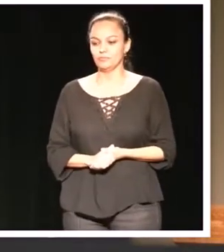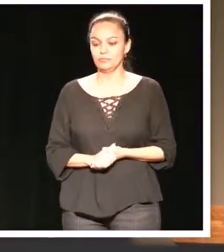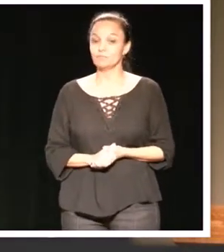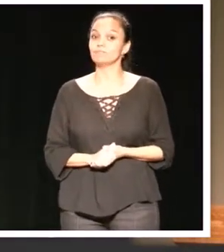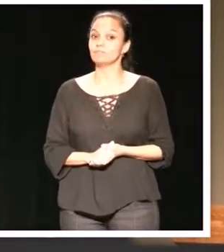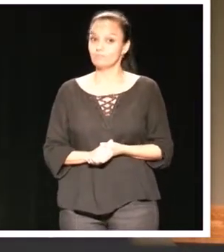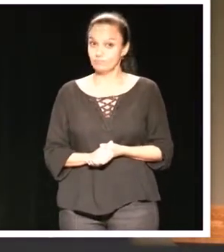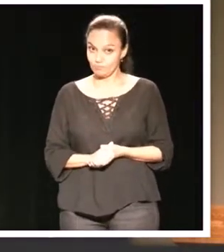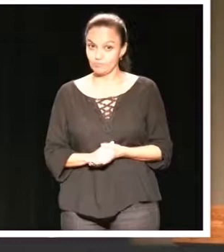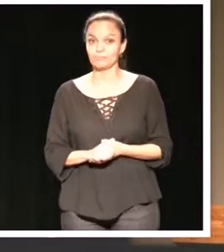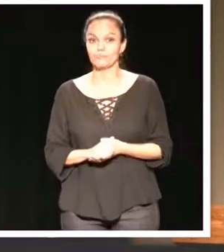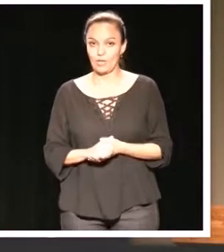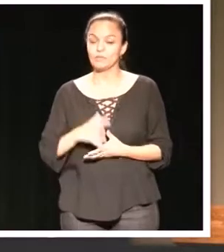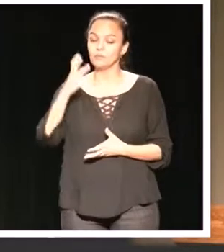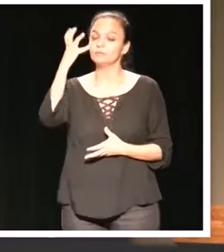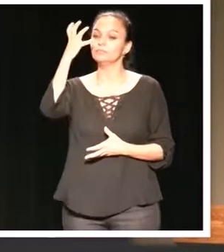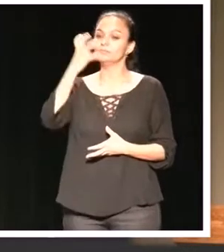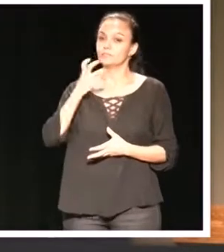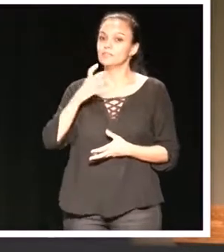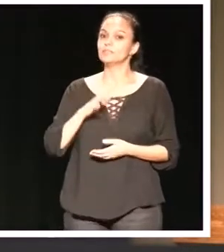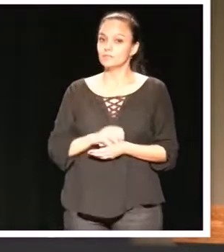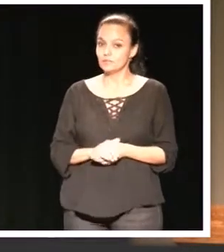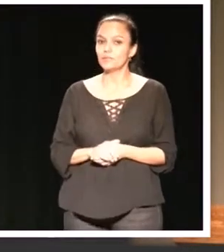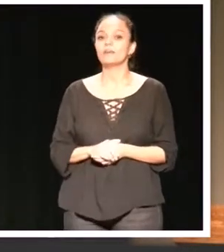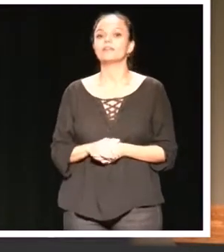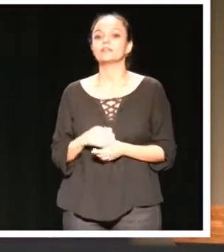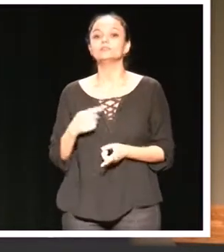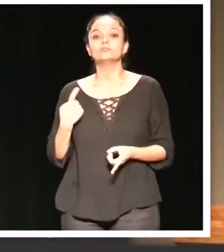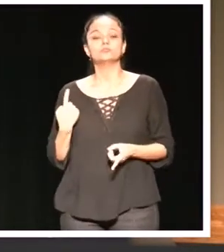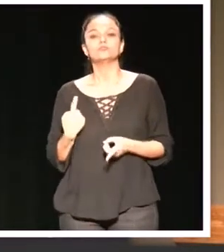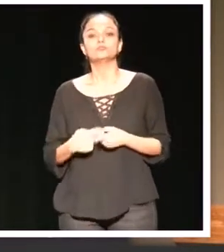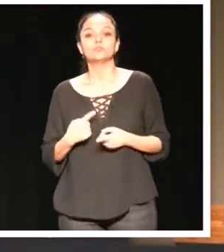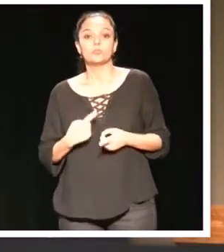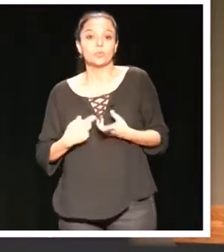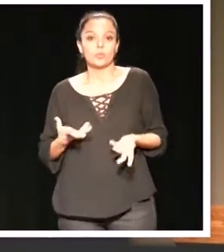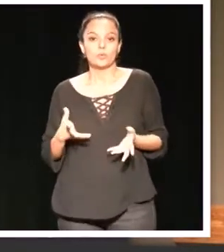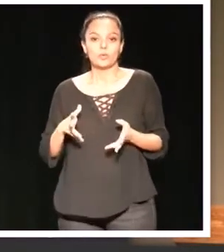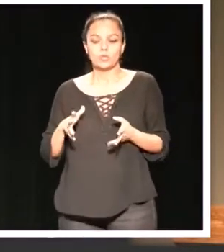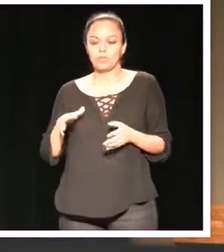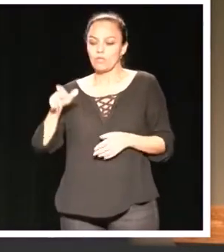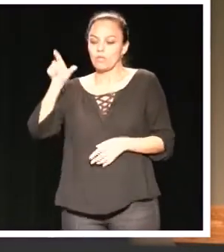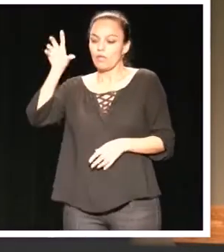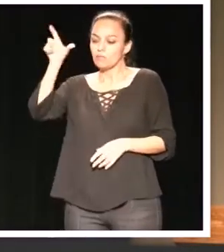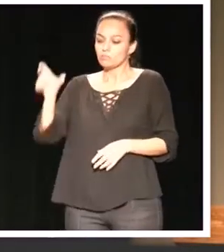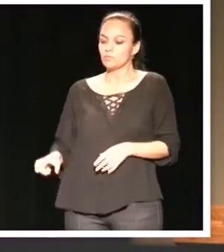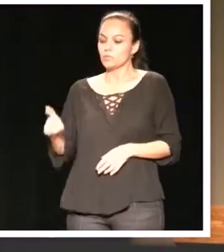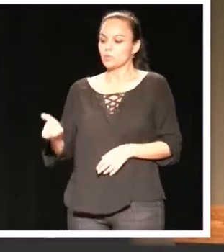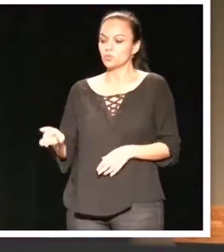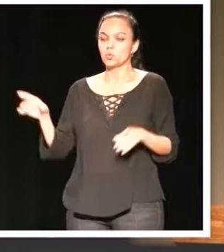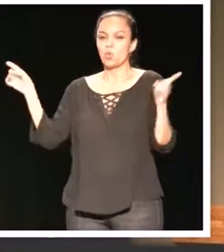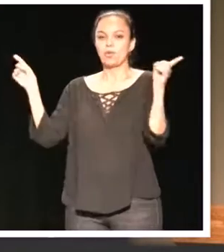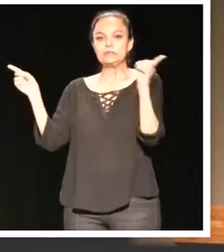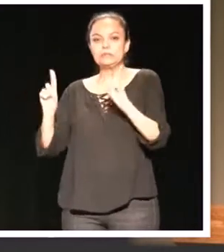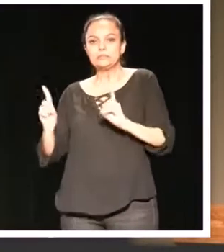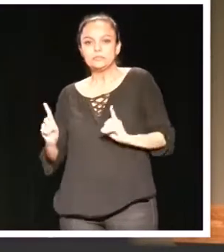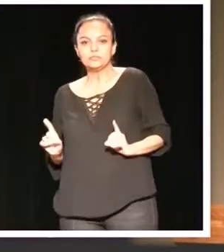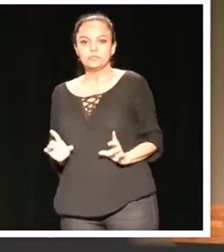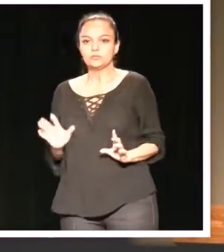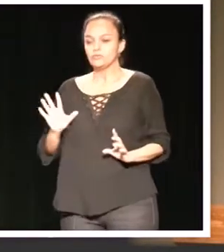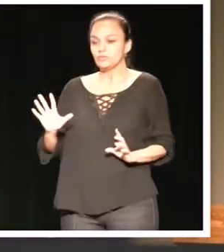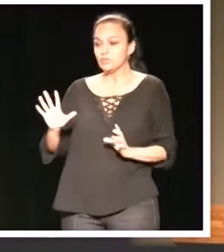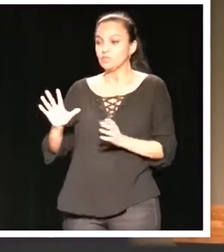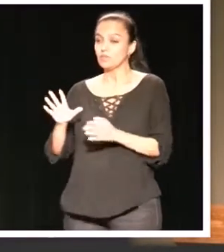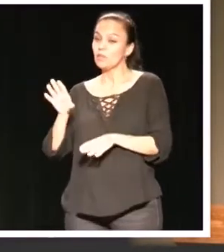muito importantes, como precisamente a condição do deficiente que está contida em